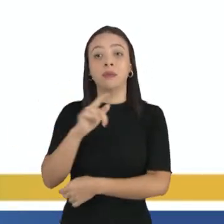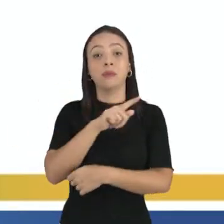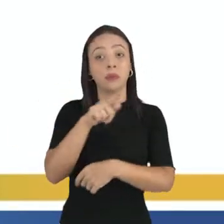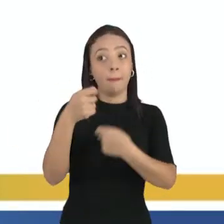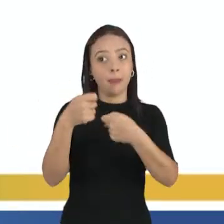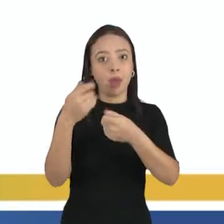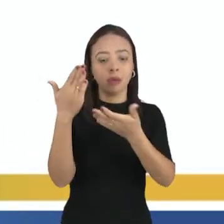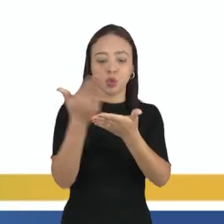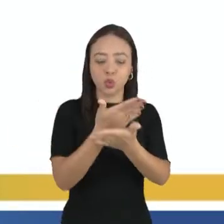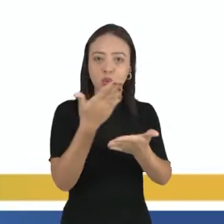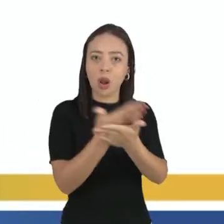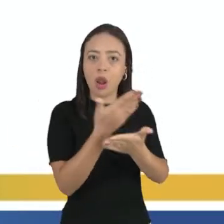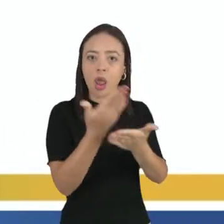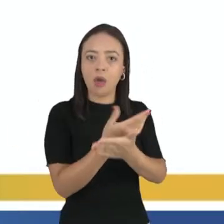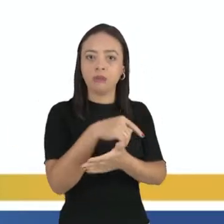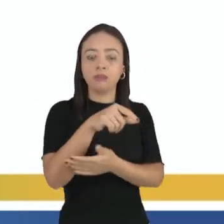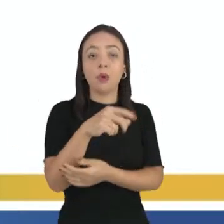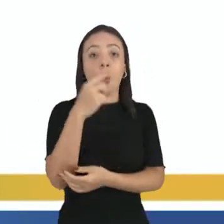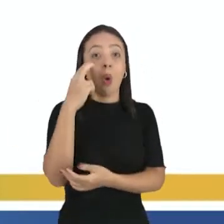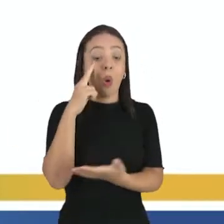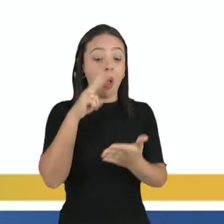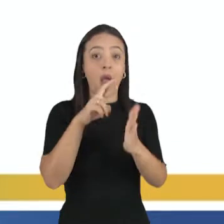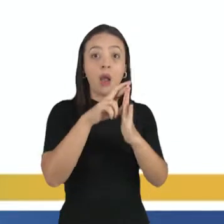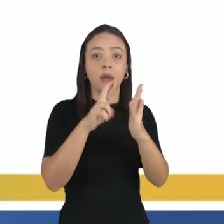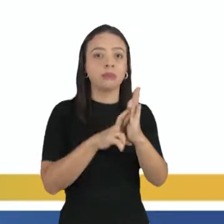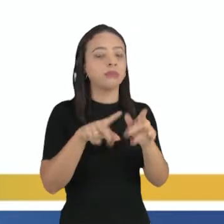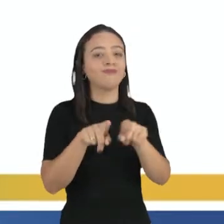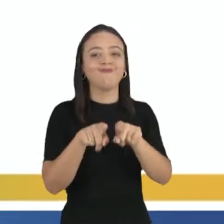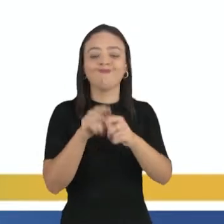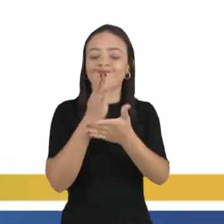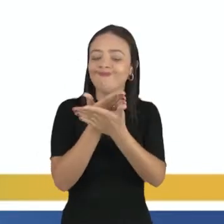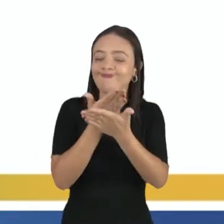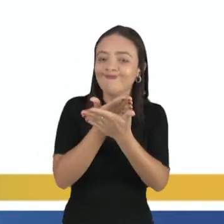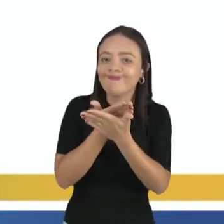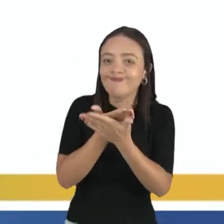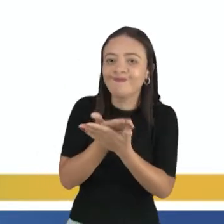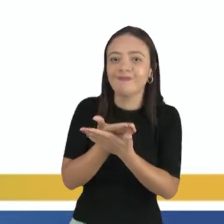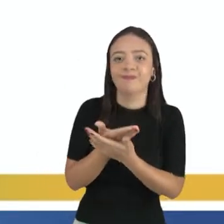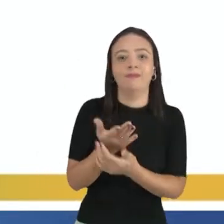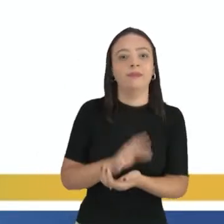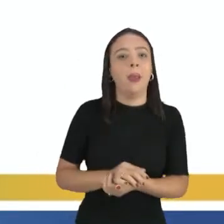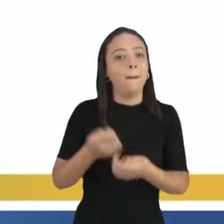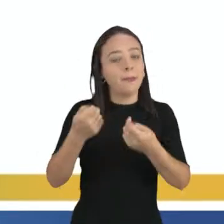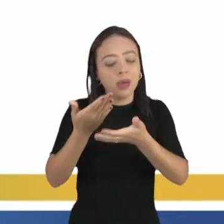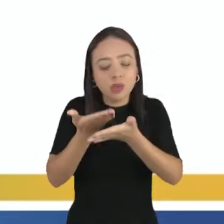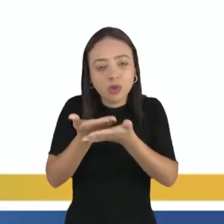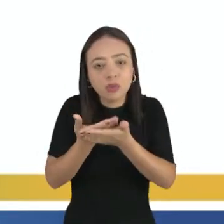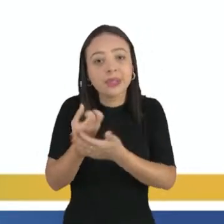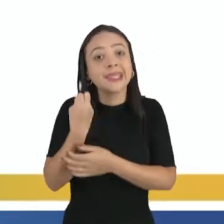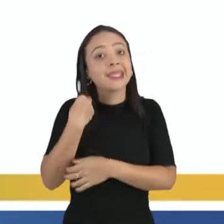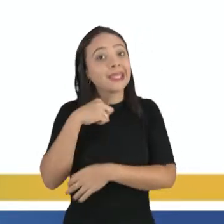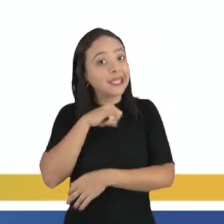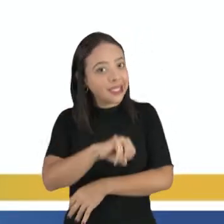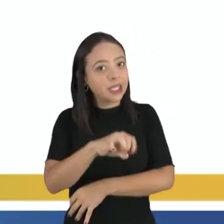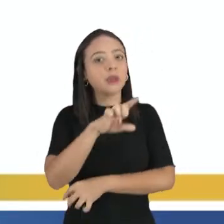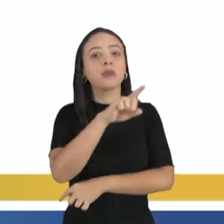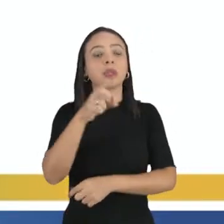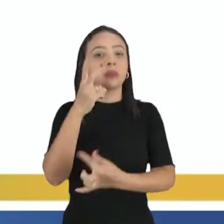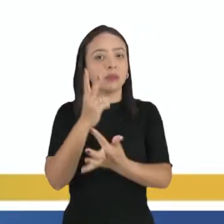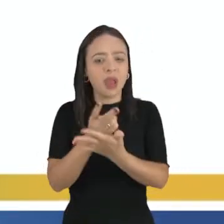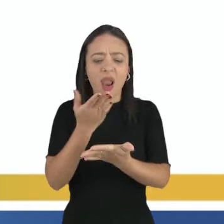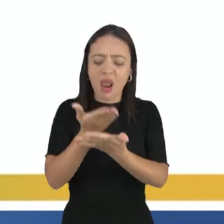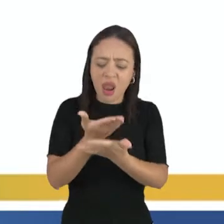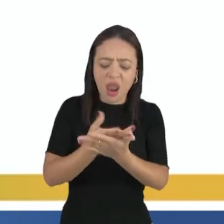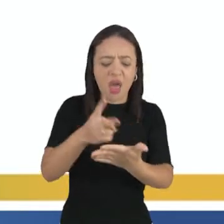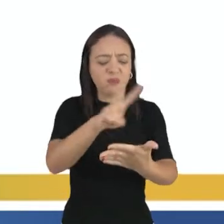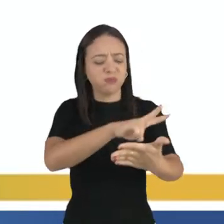o livro, pegar essas regrinhas e ficar estudando. Claro, se você for um leitor assíduo,